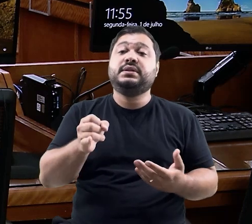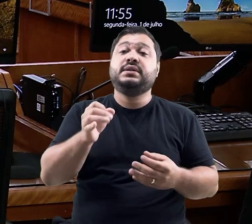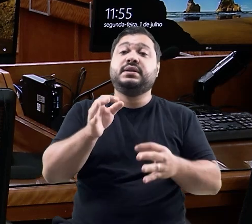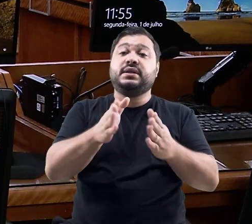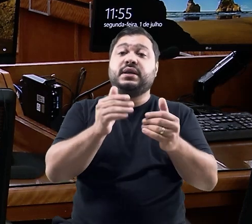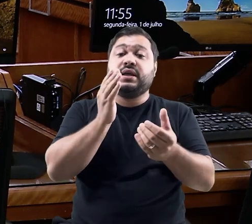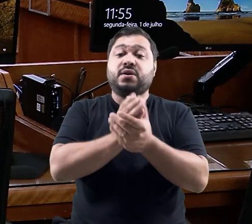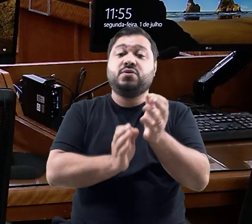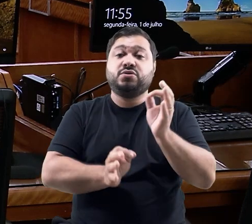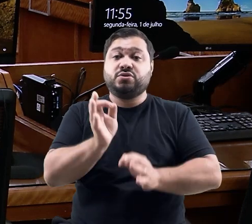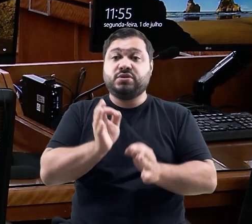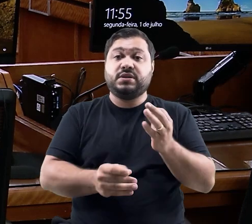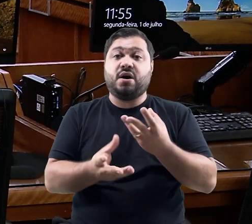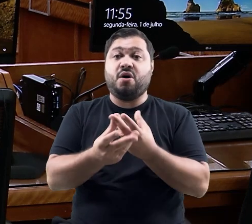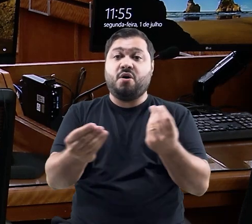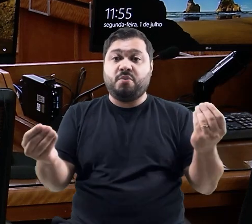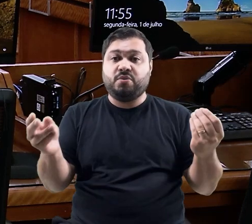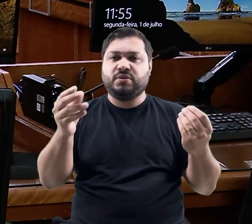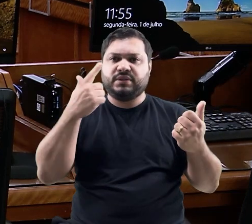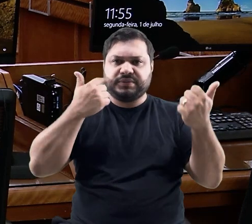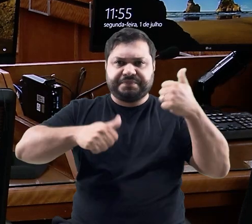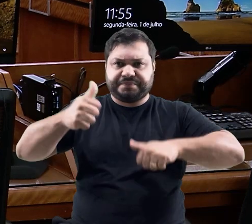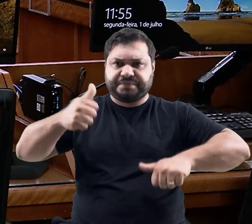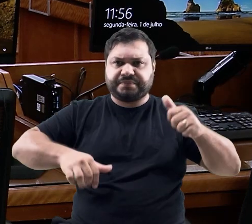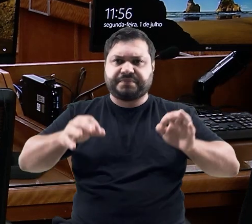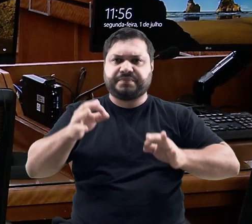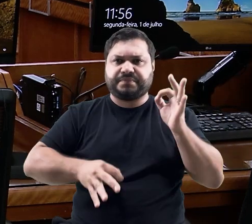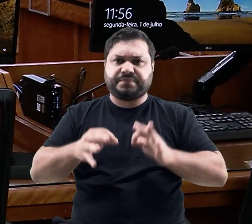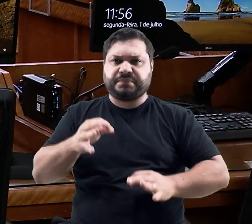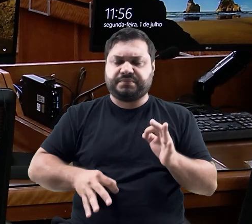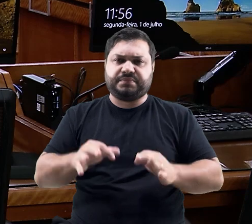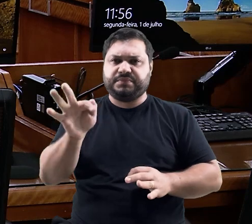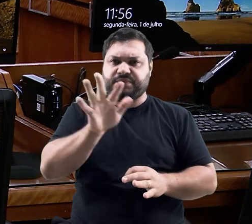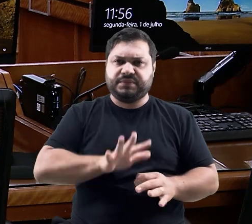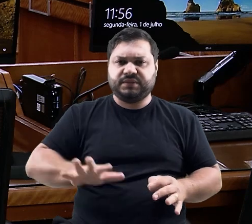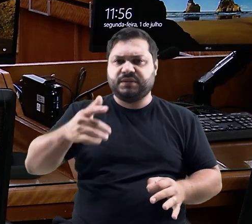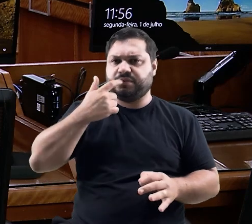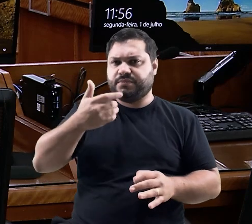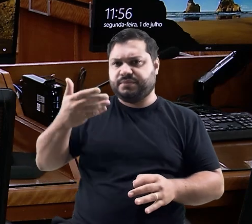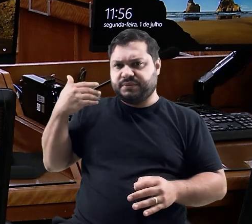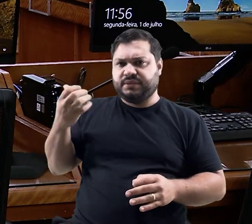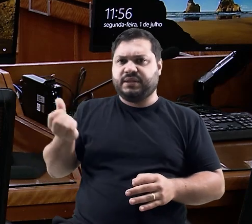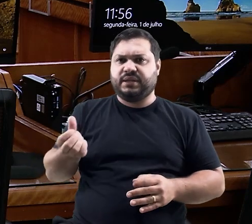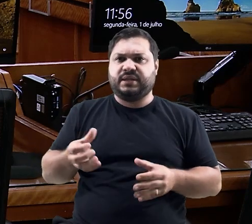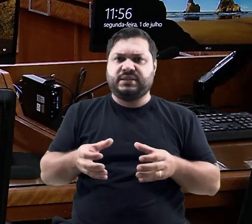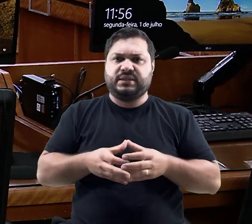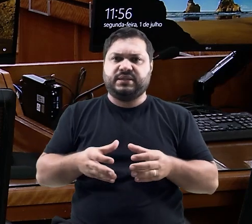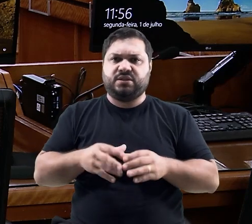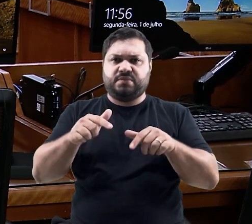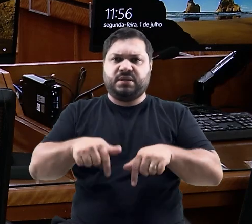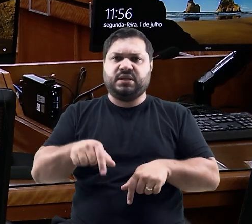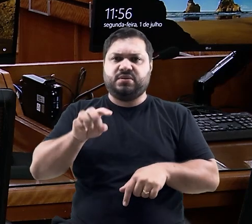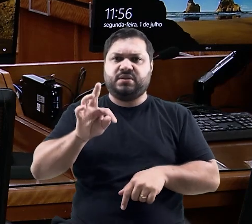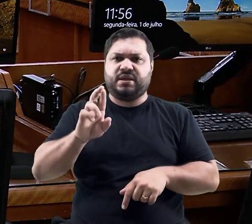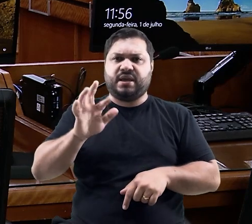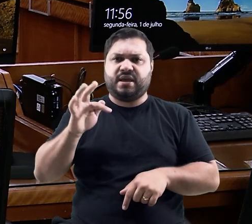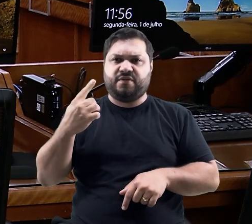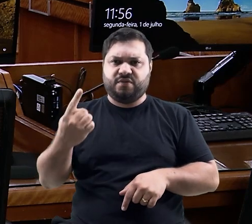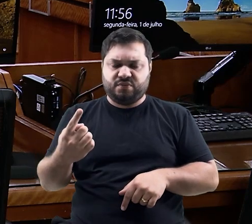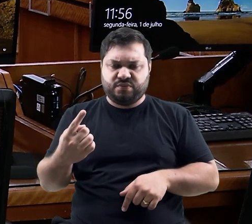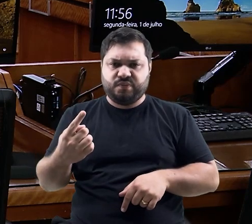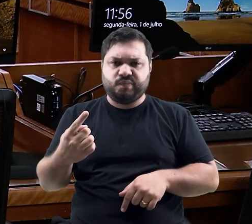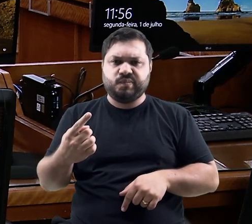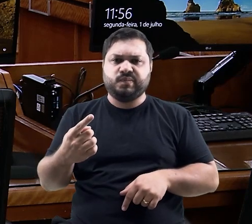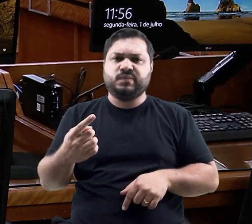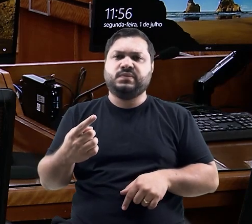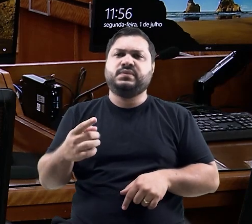é recurso judicial, muitas demandas são analisadas pela Justiça Federal. Recentemente, a 6ª turma aqui do Tribunal